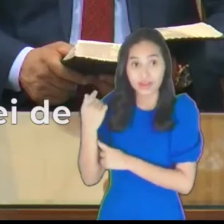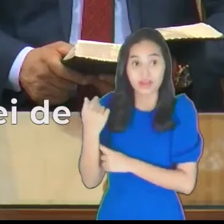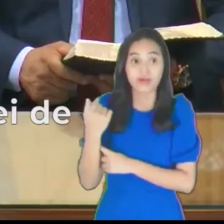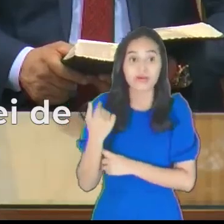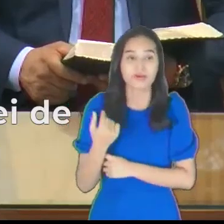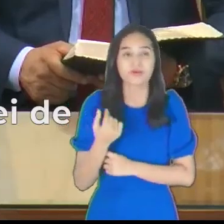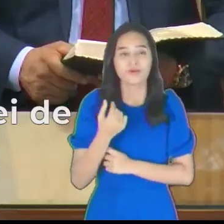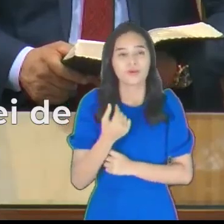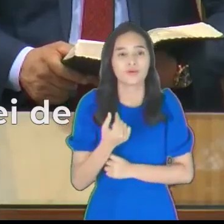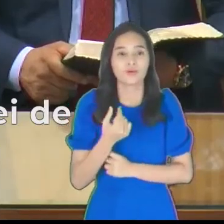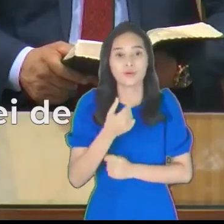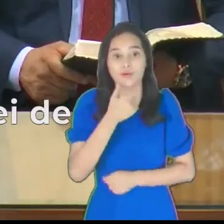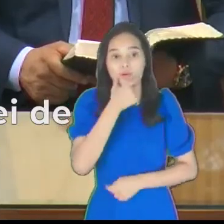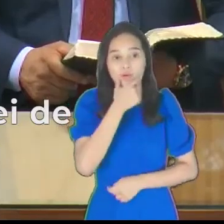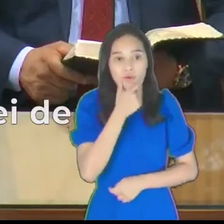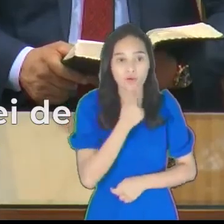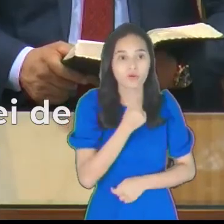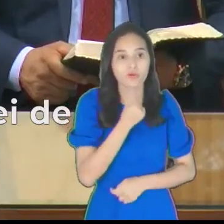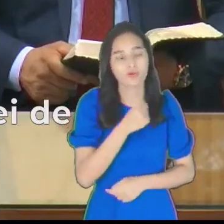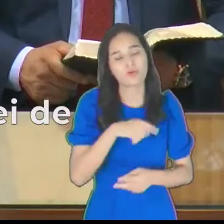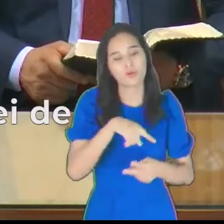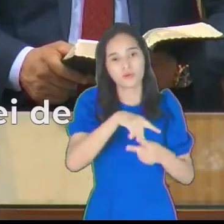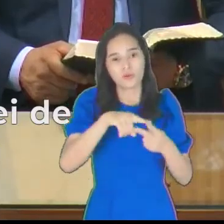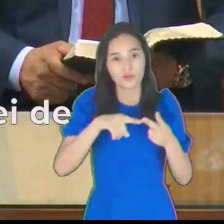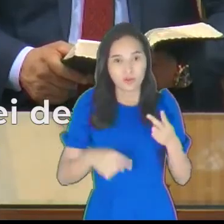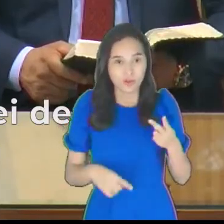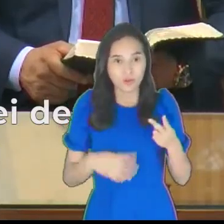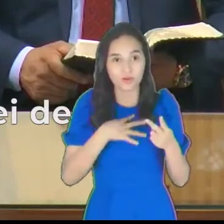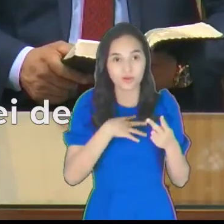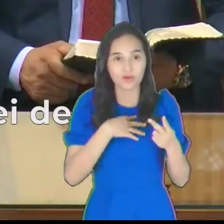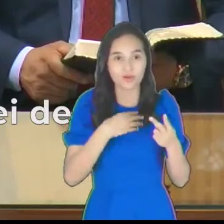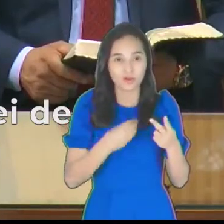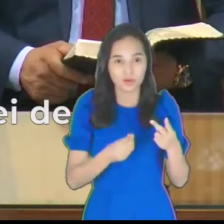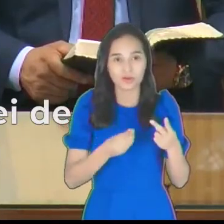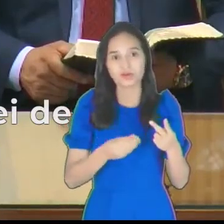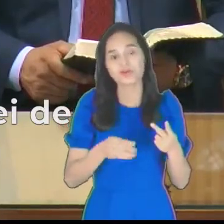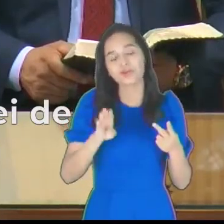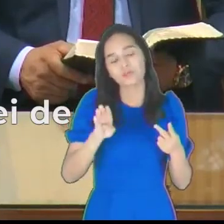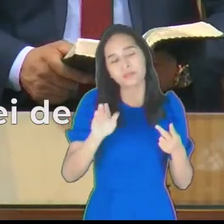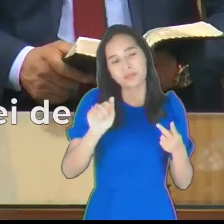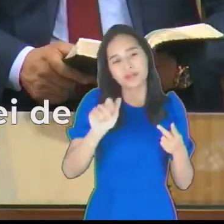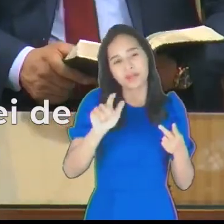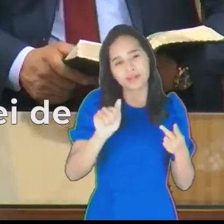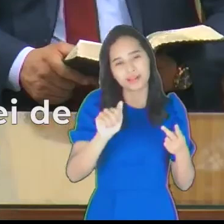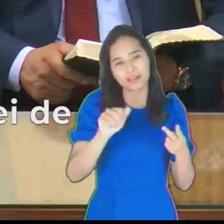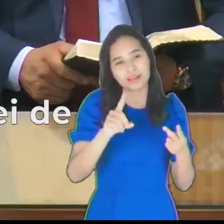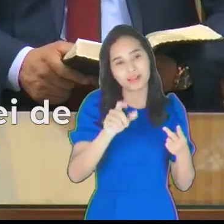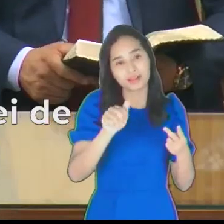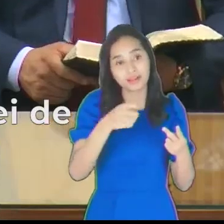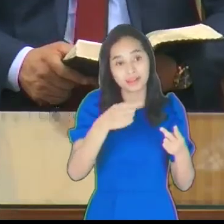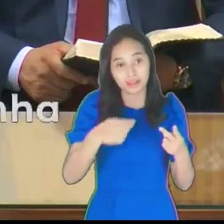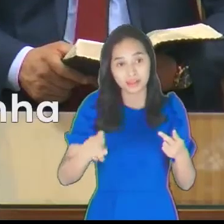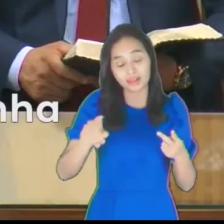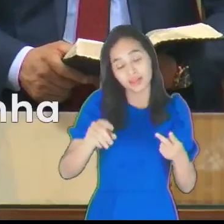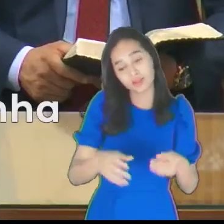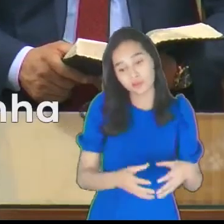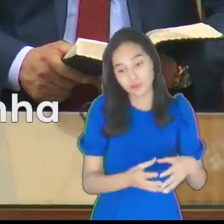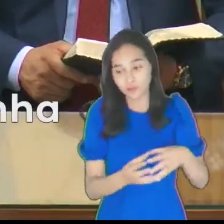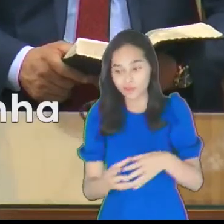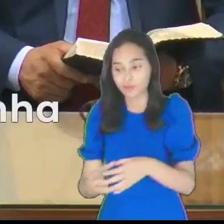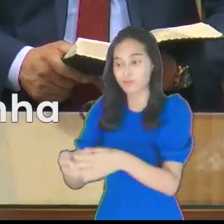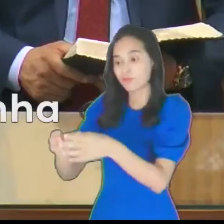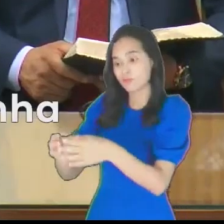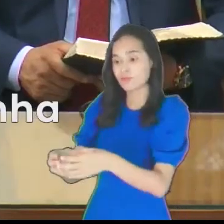Merodach Baladã, filho de Baladã, rei da Babilônia, cartas e um presente a Ezequias,